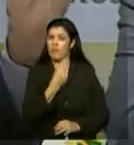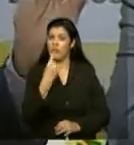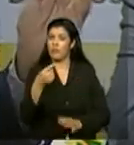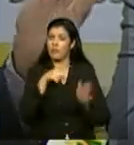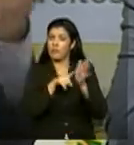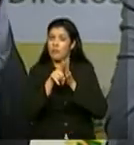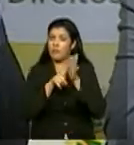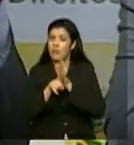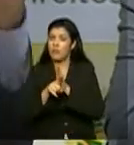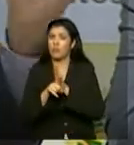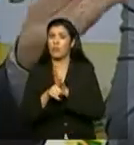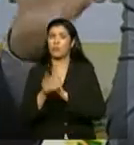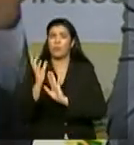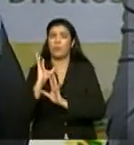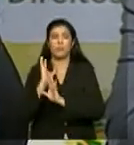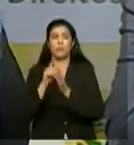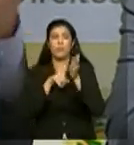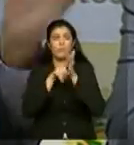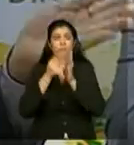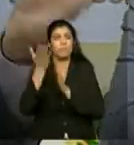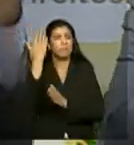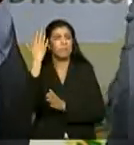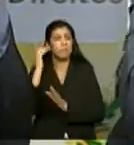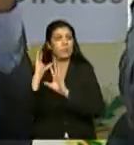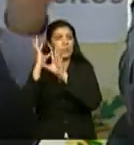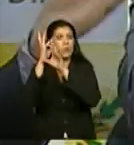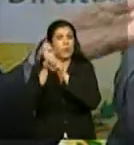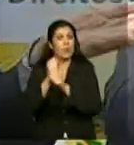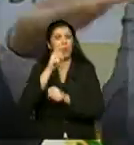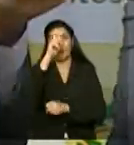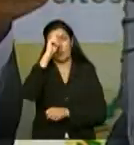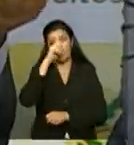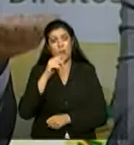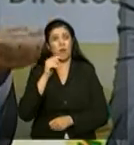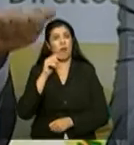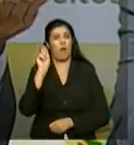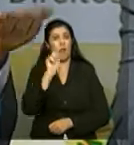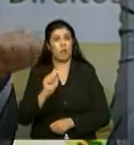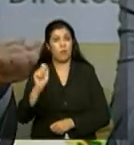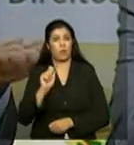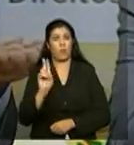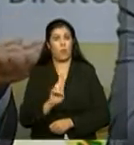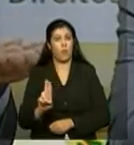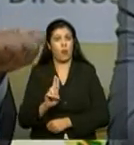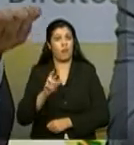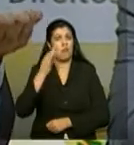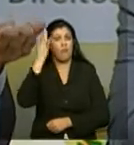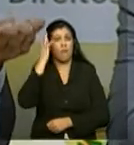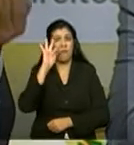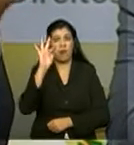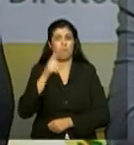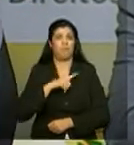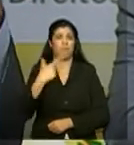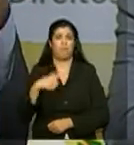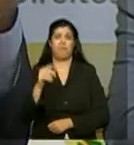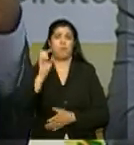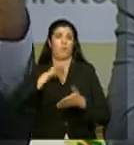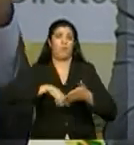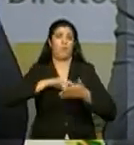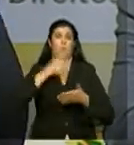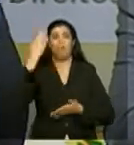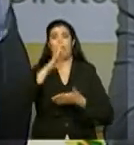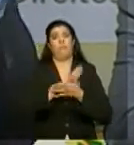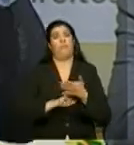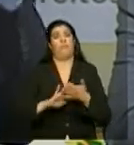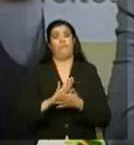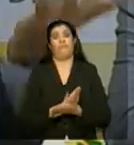a hospitais na argentina e no uruguai em infância e nós documentos portanto estamos batendo